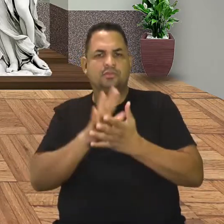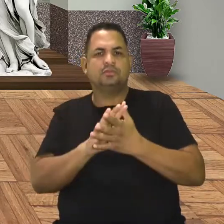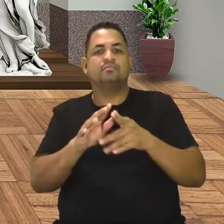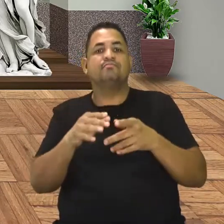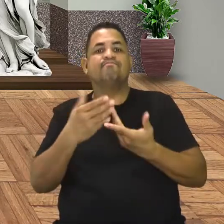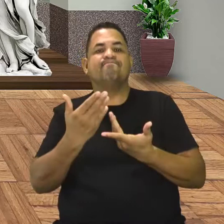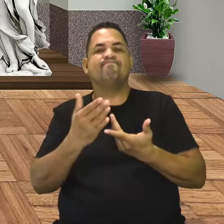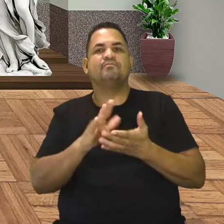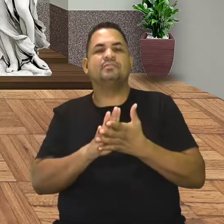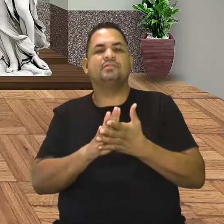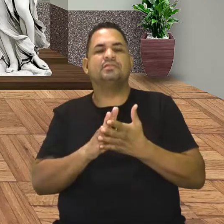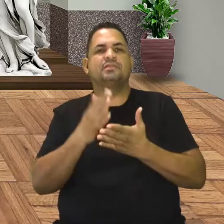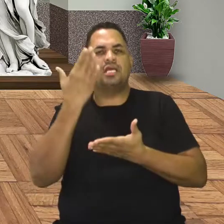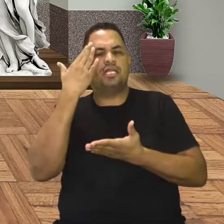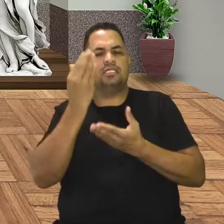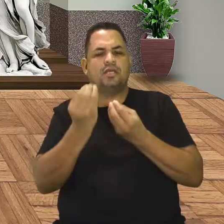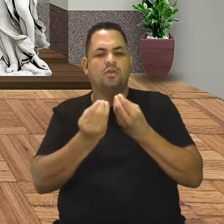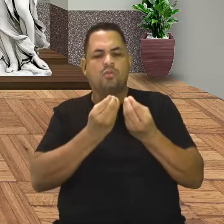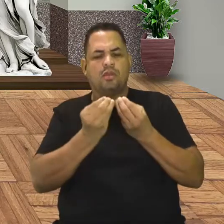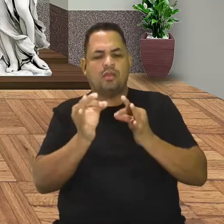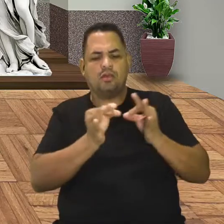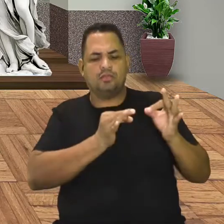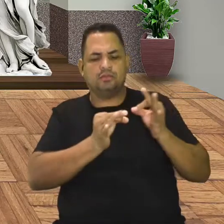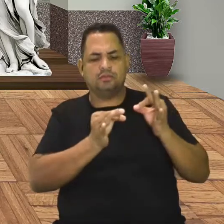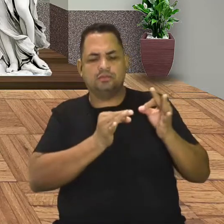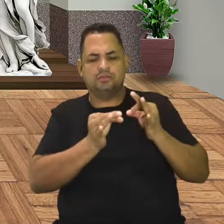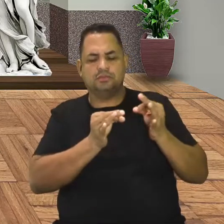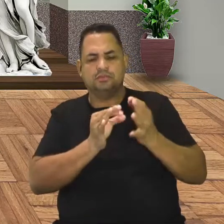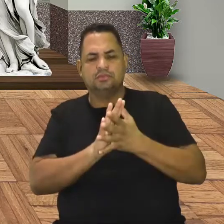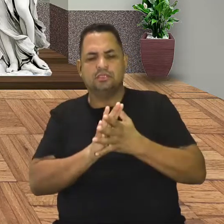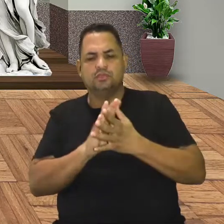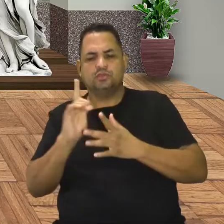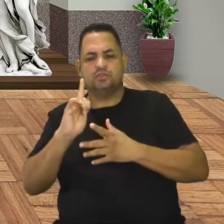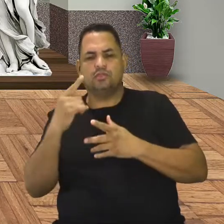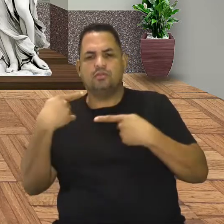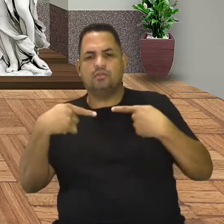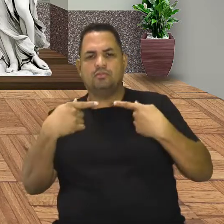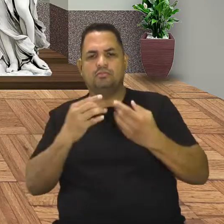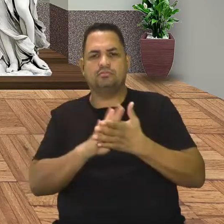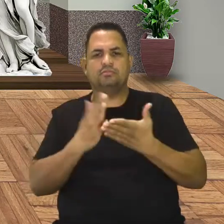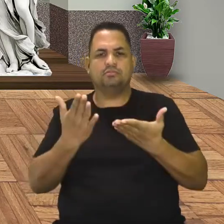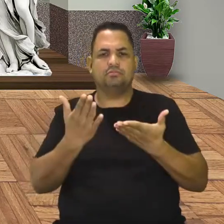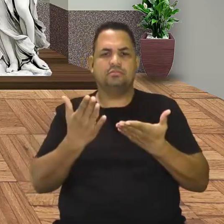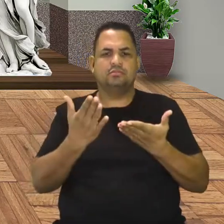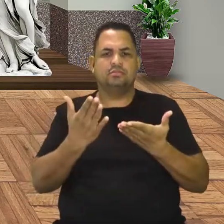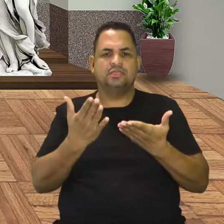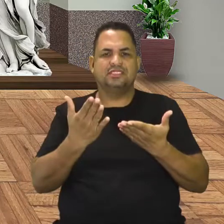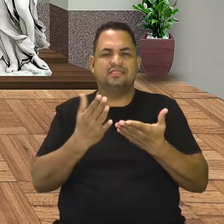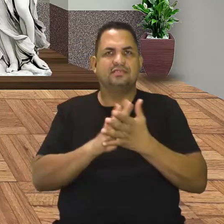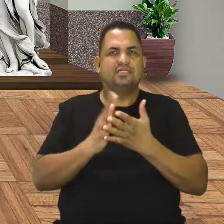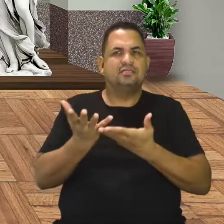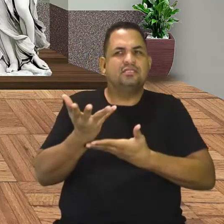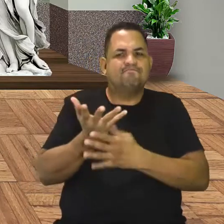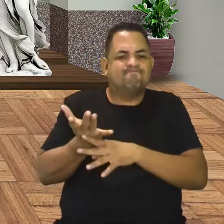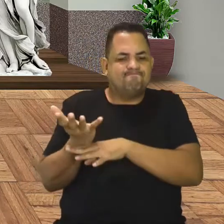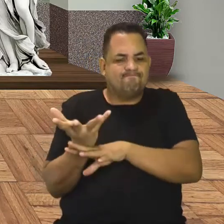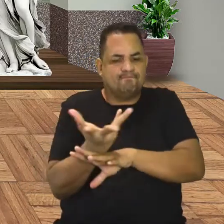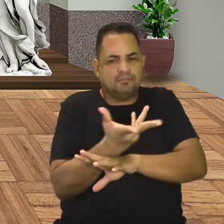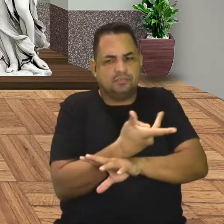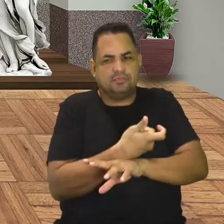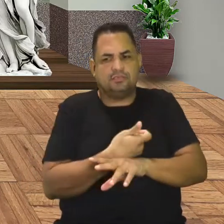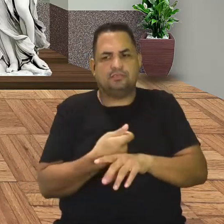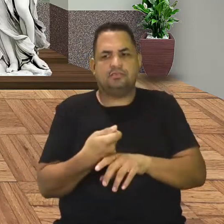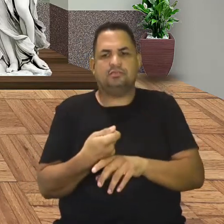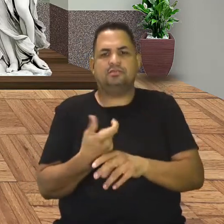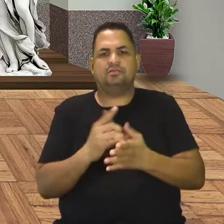processo dessa formação geopolítica. Tá certo? É por isso que nós fazemos, às vezes, muitas vezes, interdisciplinar essas aulas,